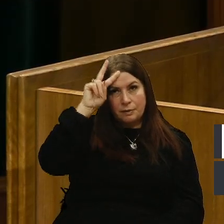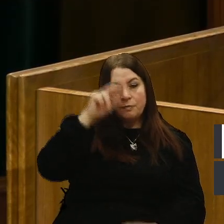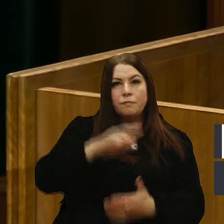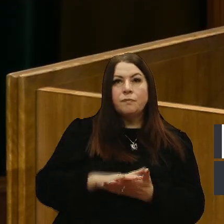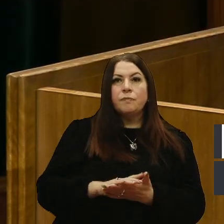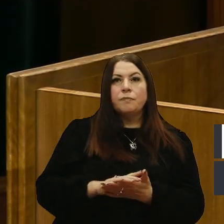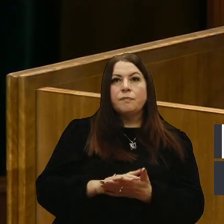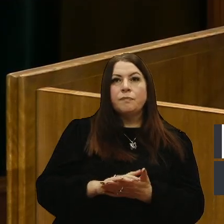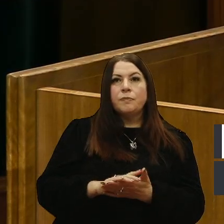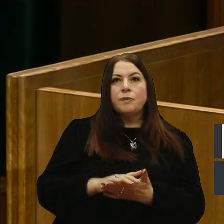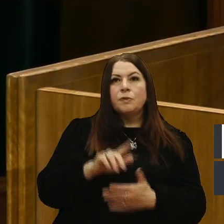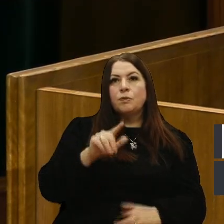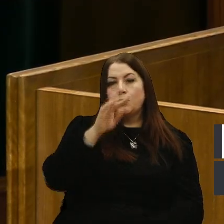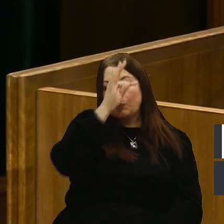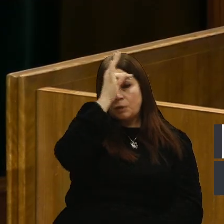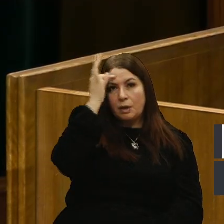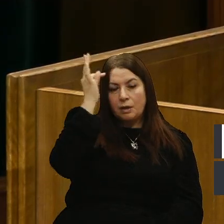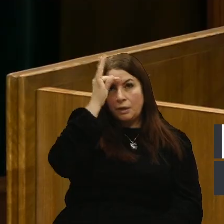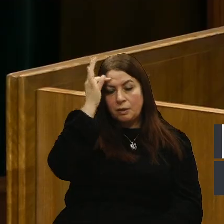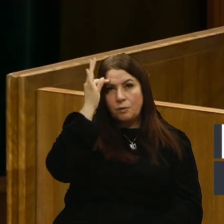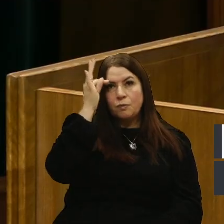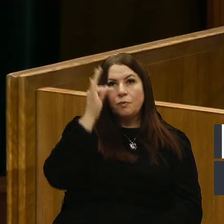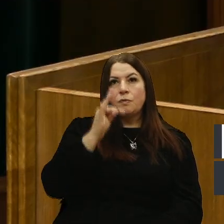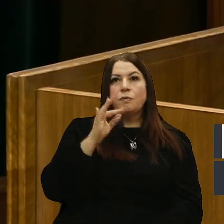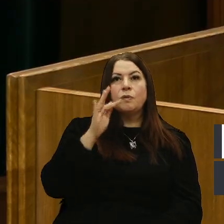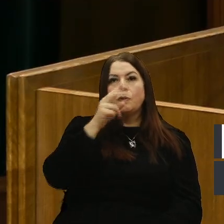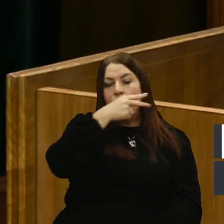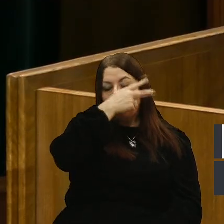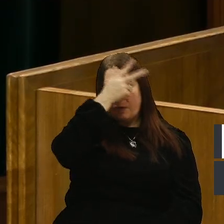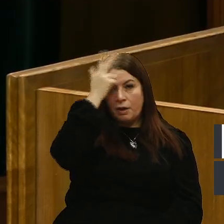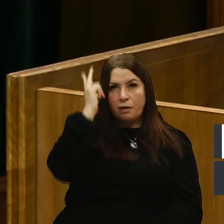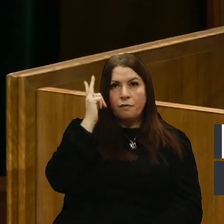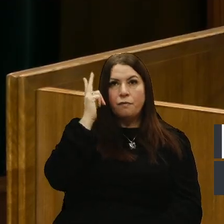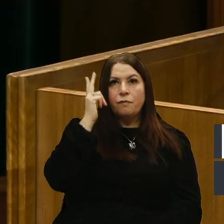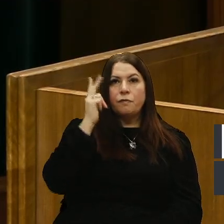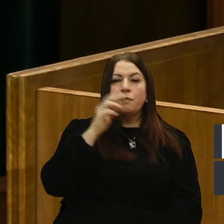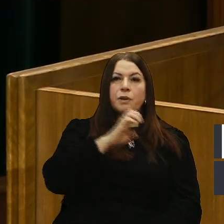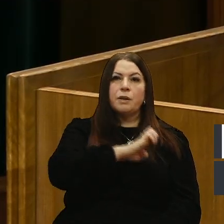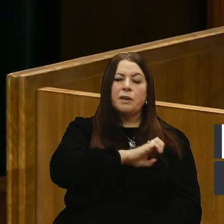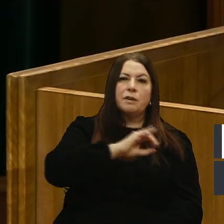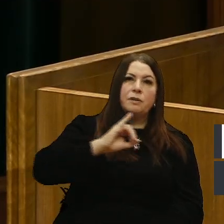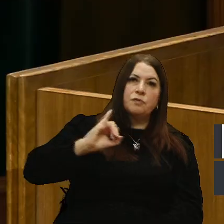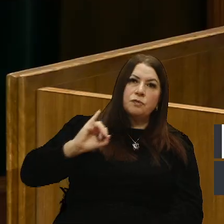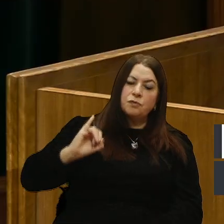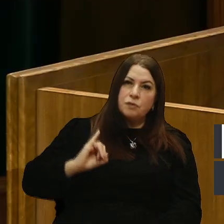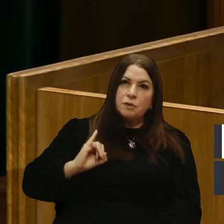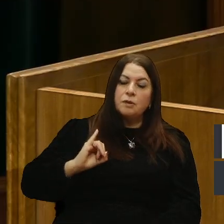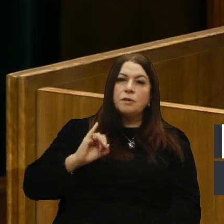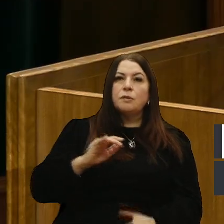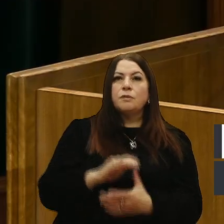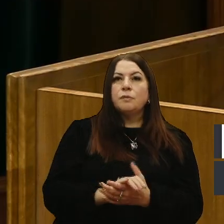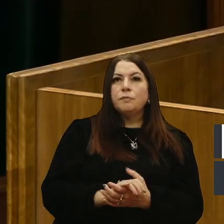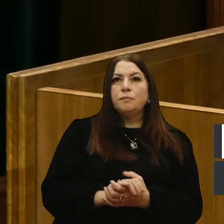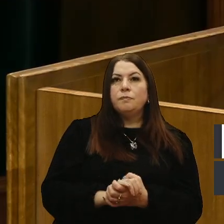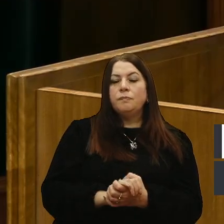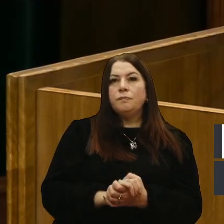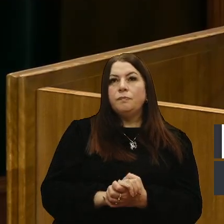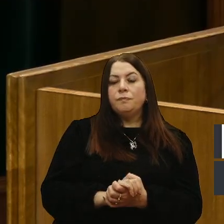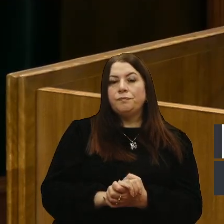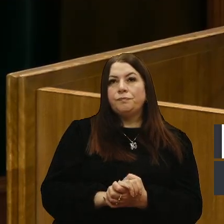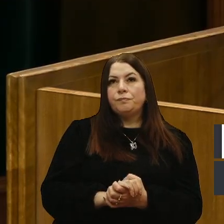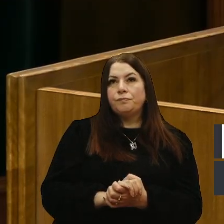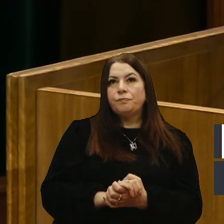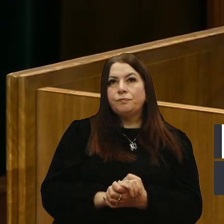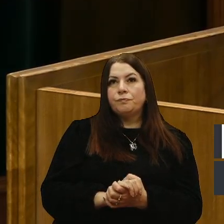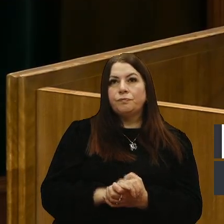ao vereador Gustavo Toigo, ao vereador Flávio Cassina, ao vereador Ed Carlos Pereira de Souza, ao